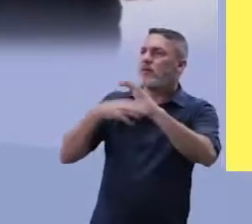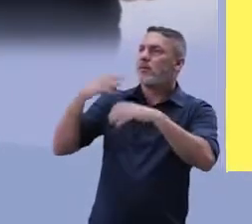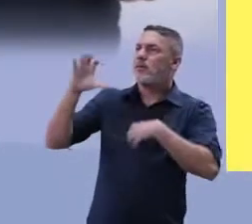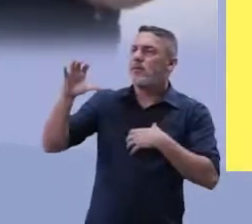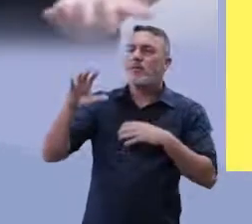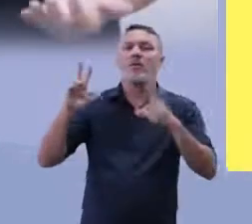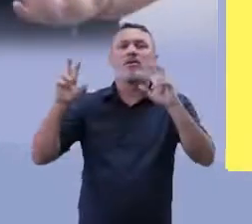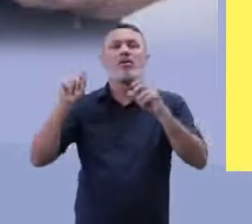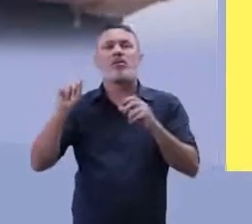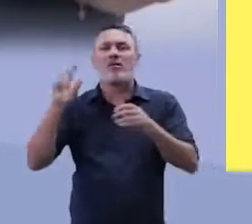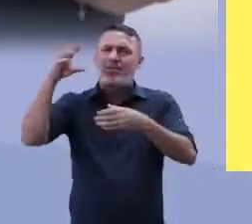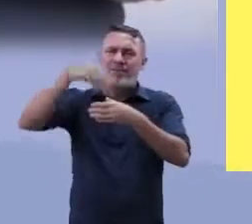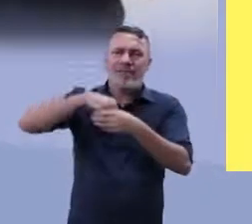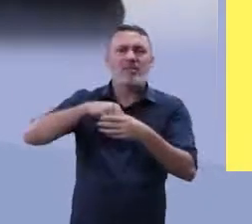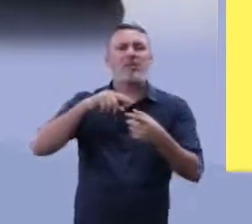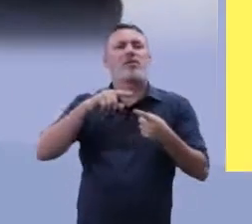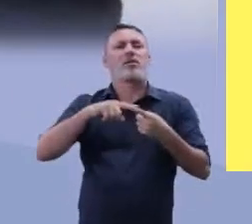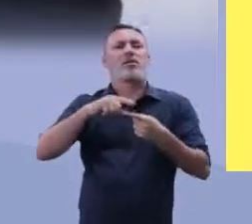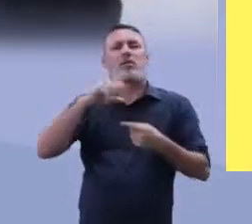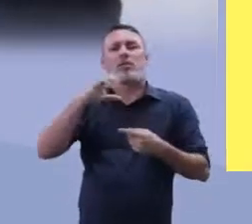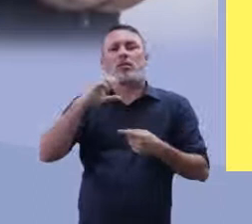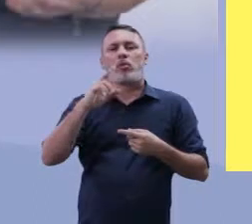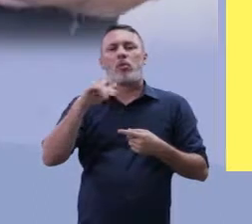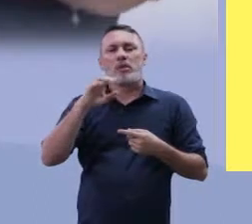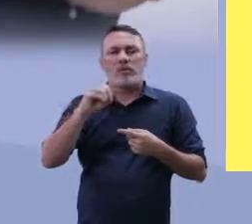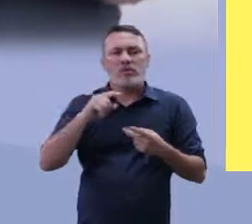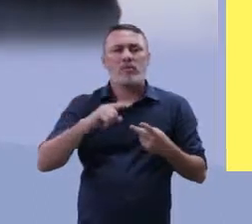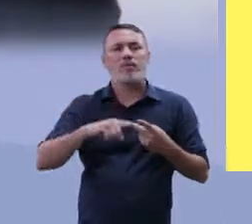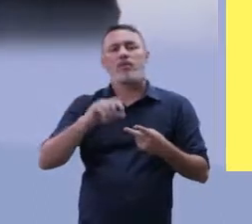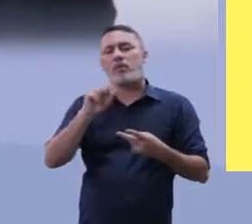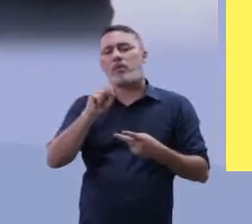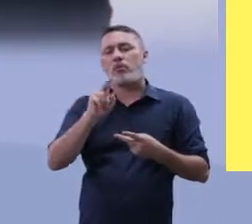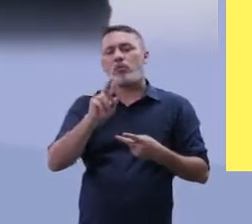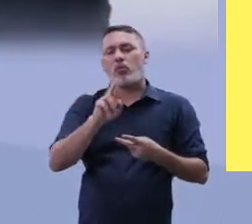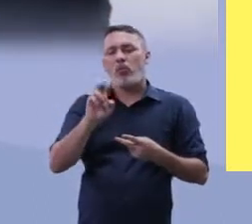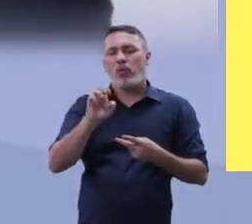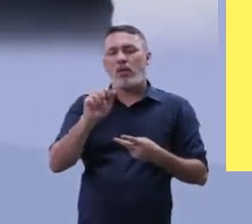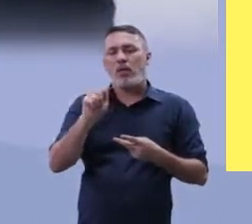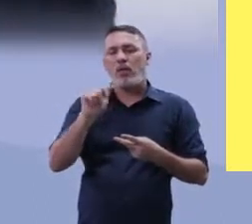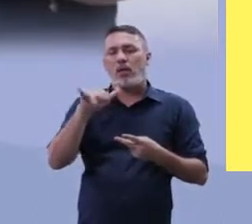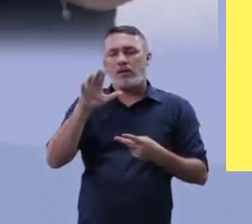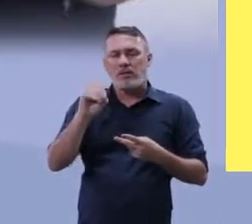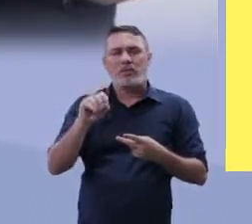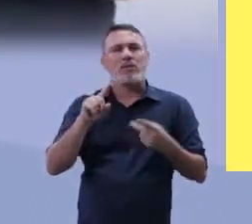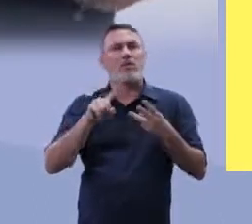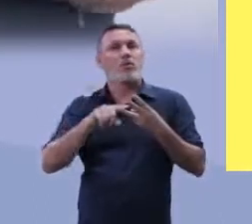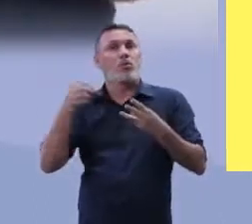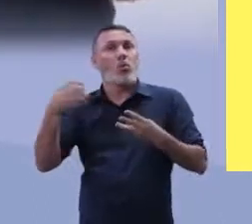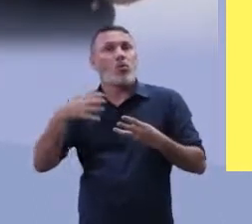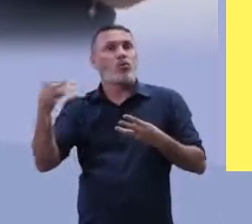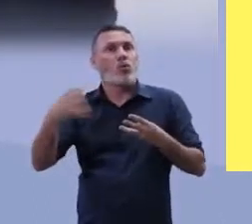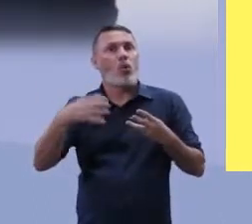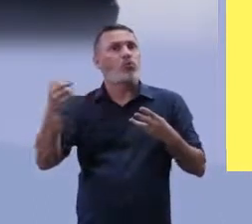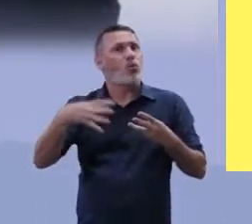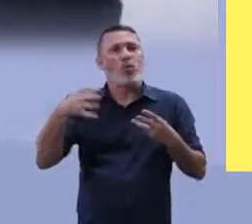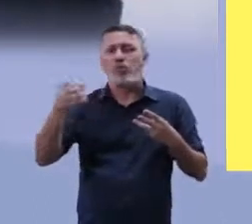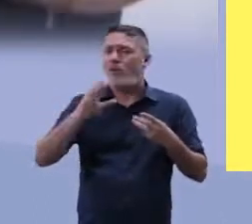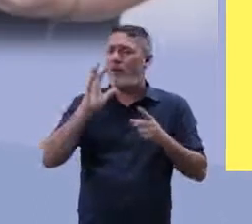em cubismo, em surrealismo, envolto de maneira nova, numa